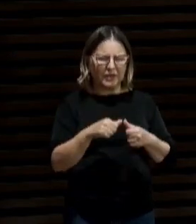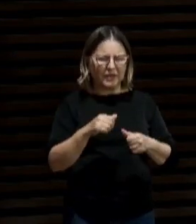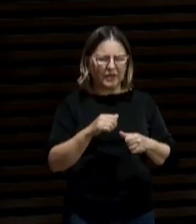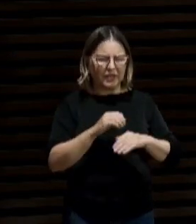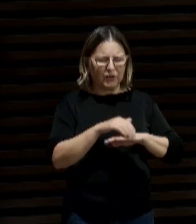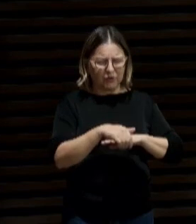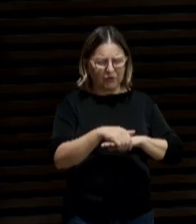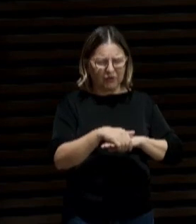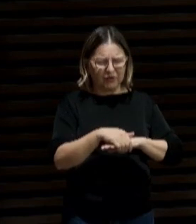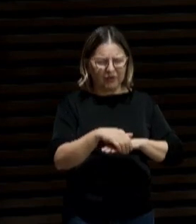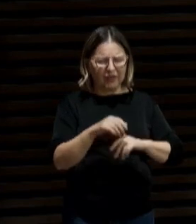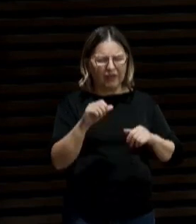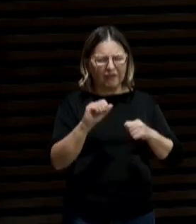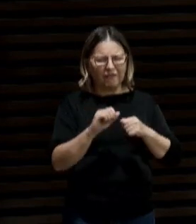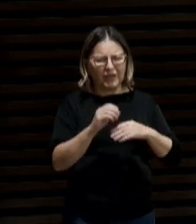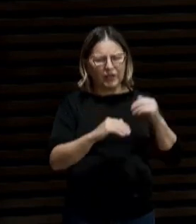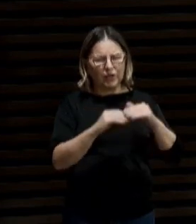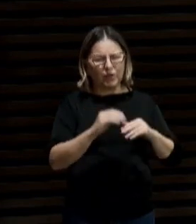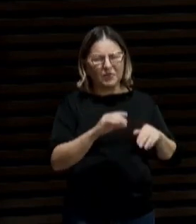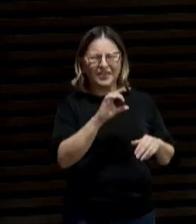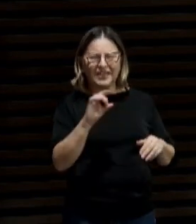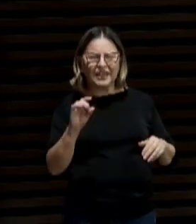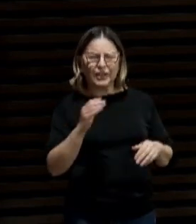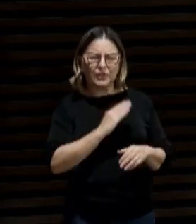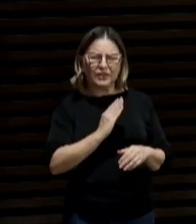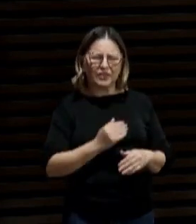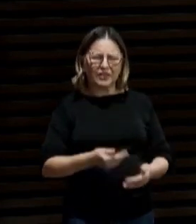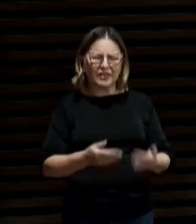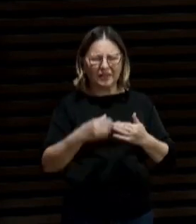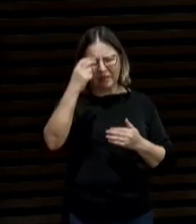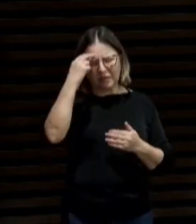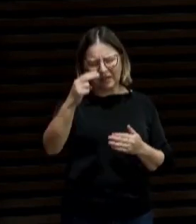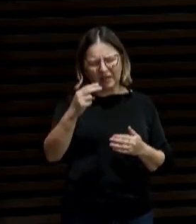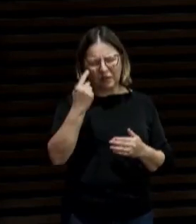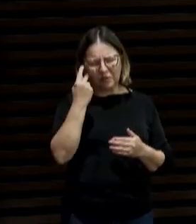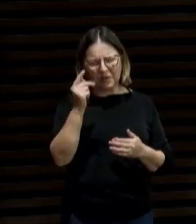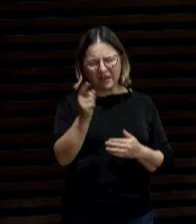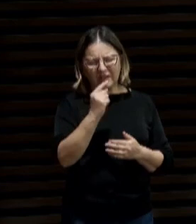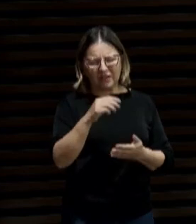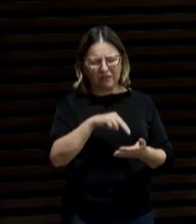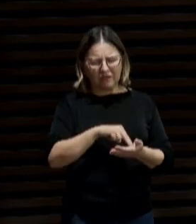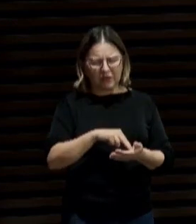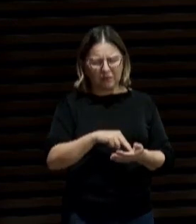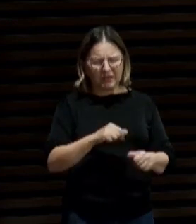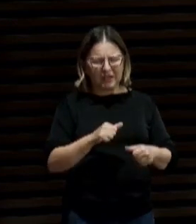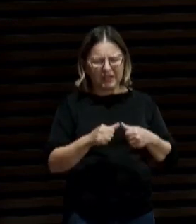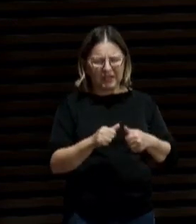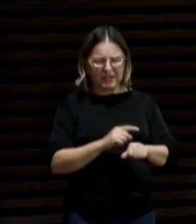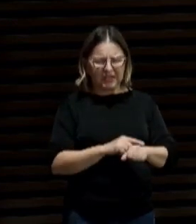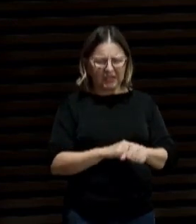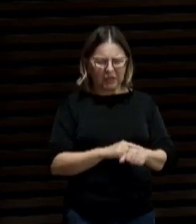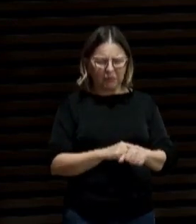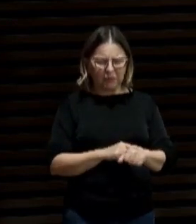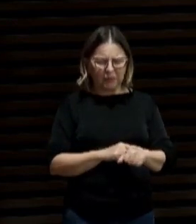aqui, colocando o discernimento para que sejamos sóbrios nesse tempo do fim, para que nós tenhamos os nossos